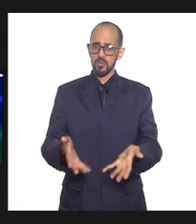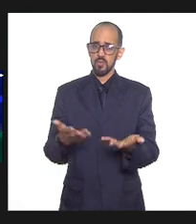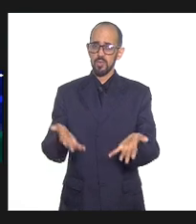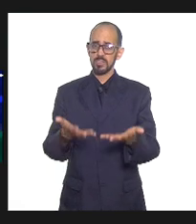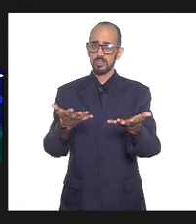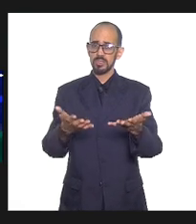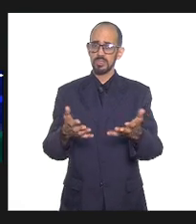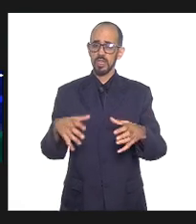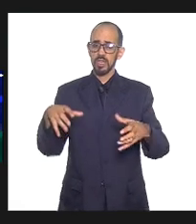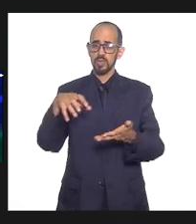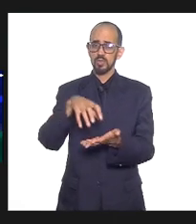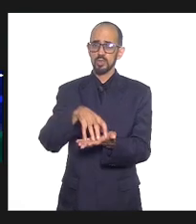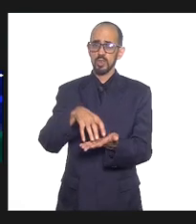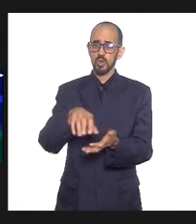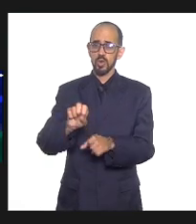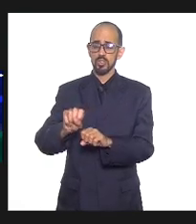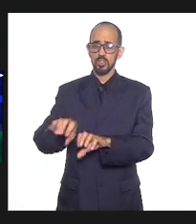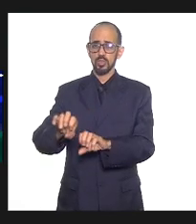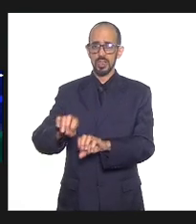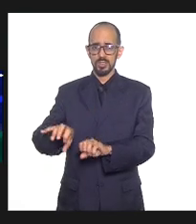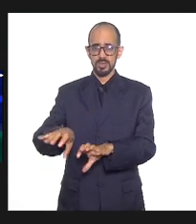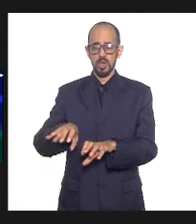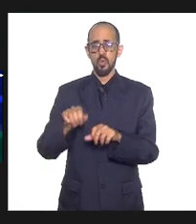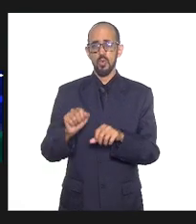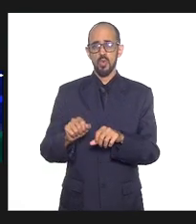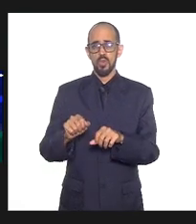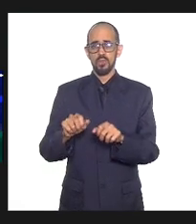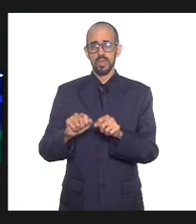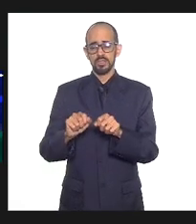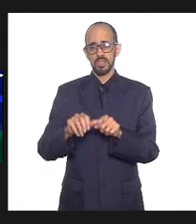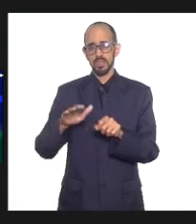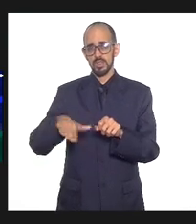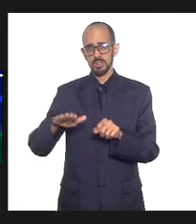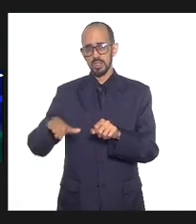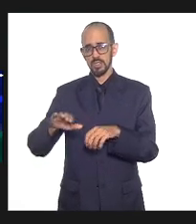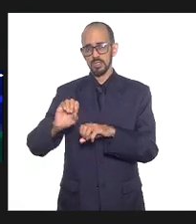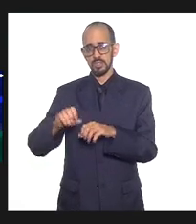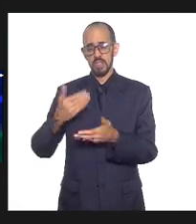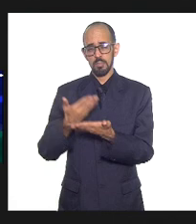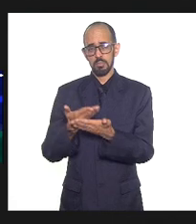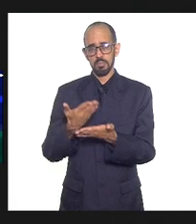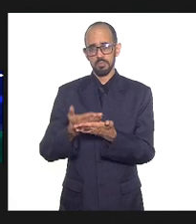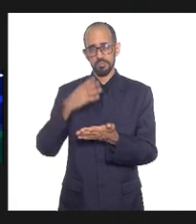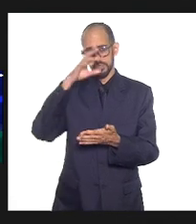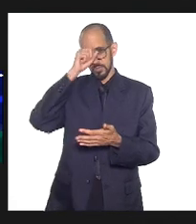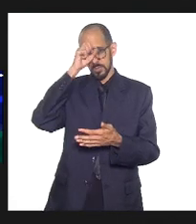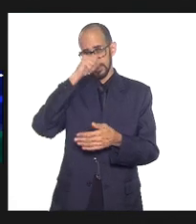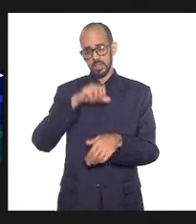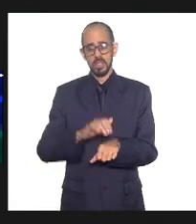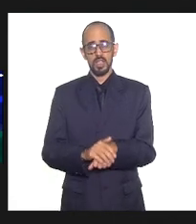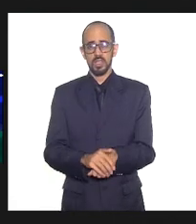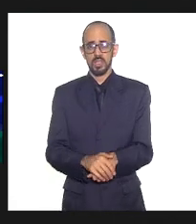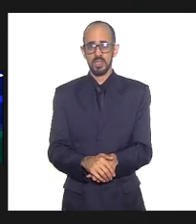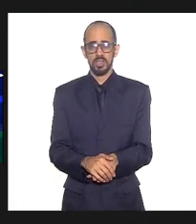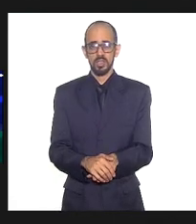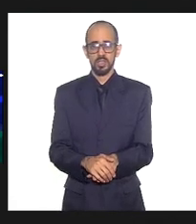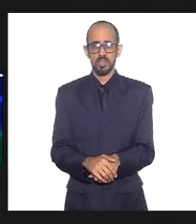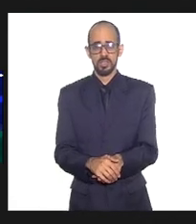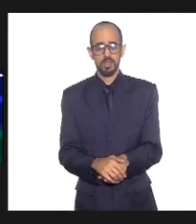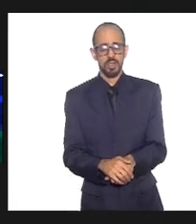da educação, né, colocando as crianças para estudar. Então, é esse